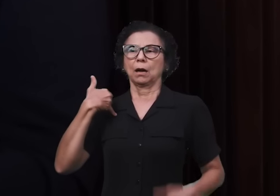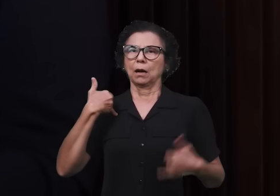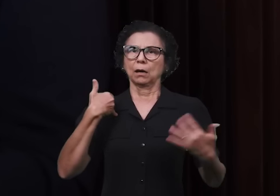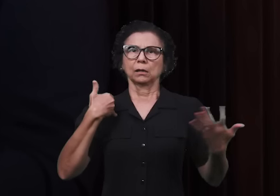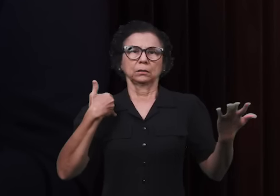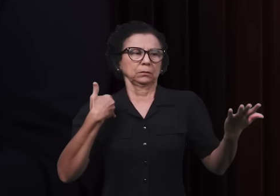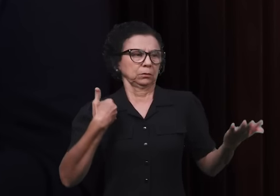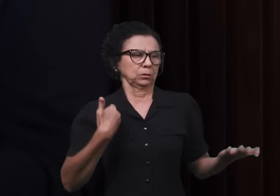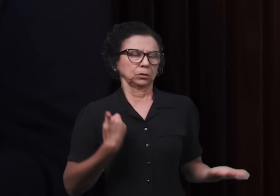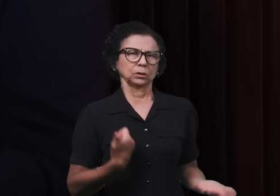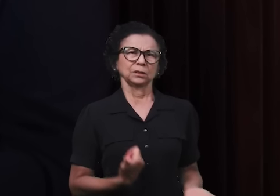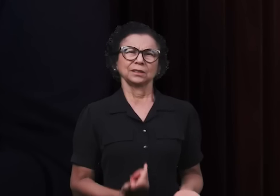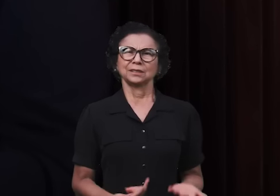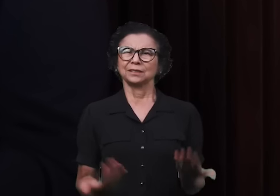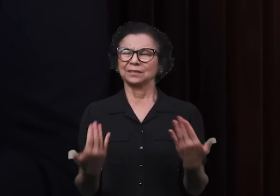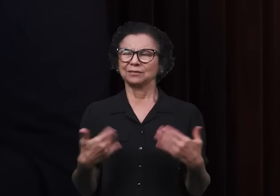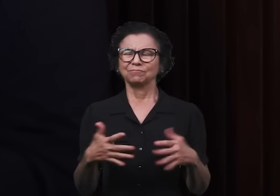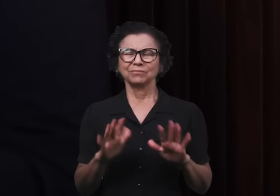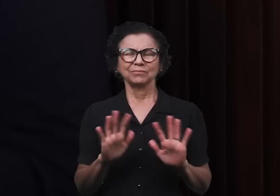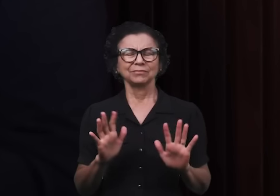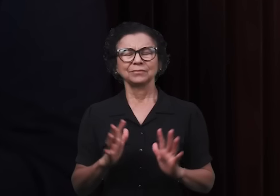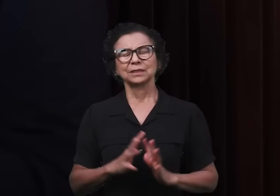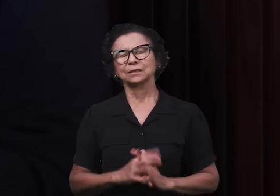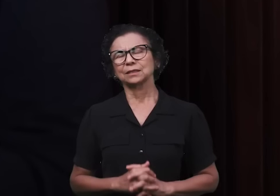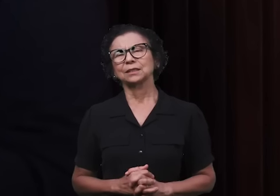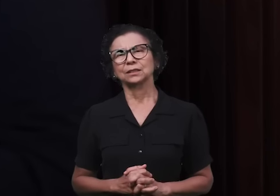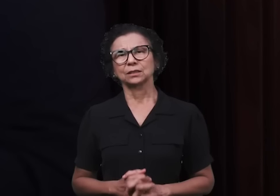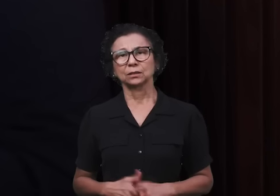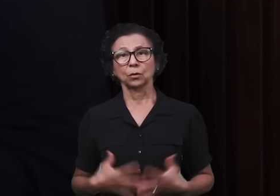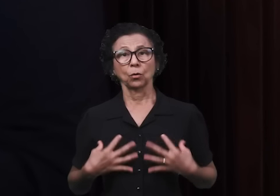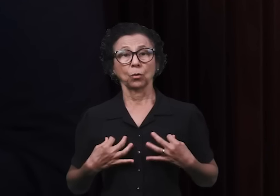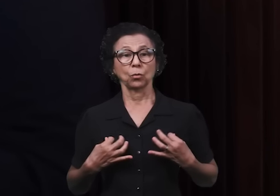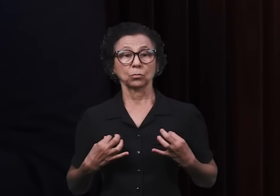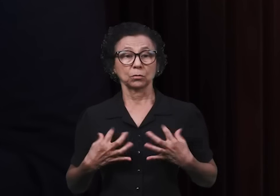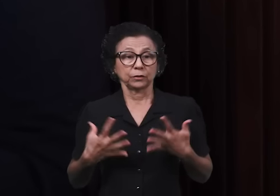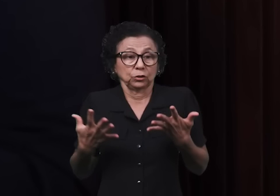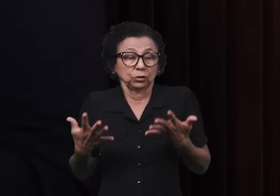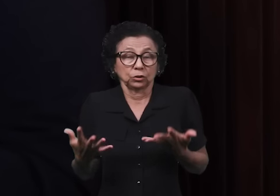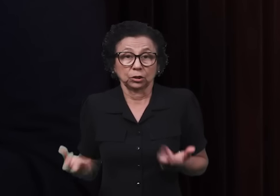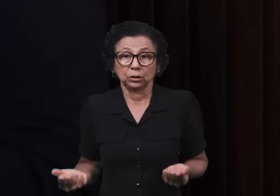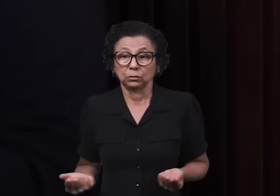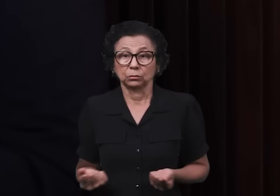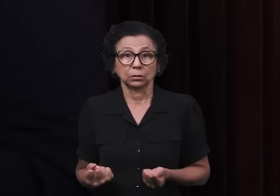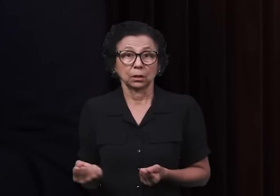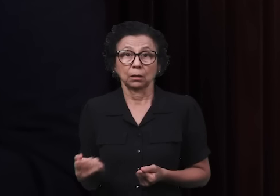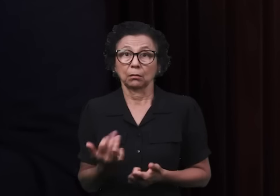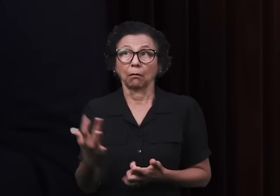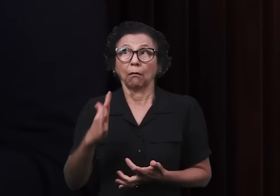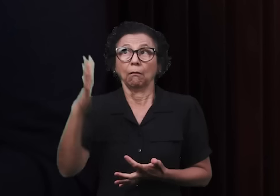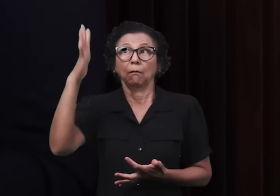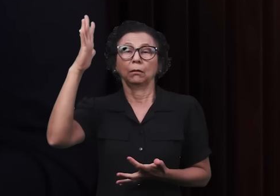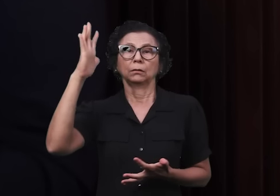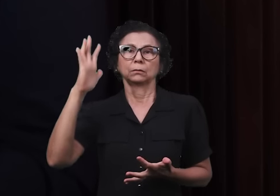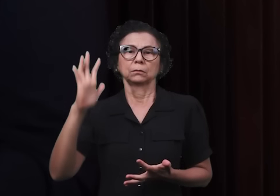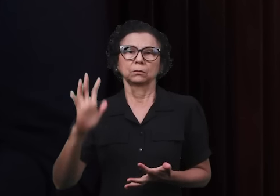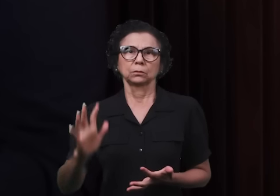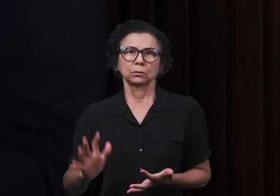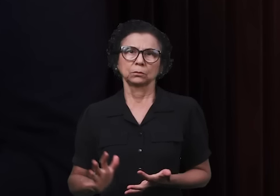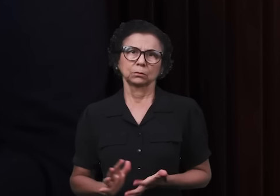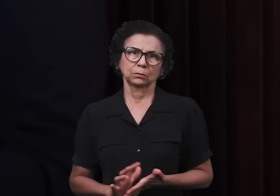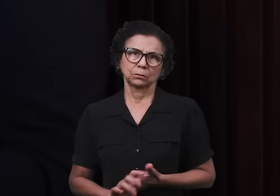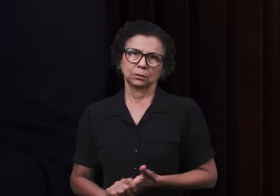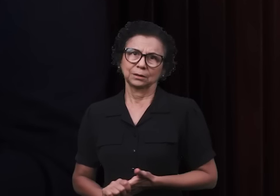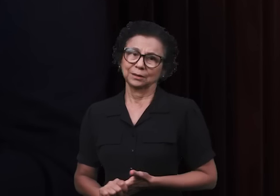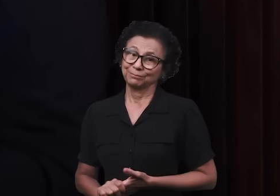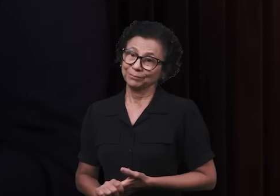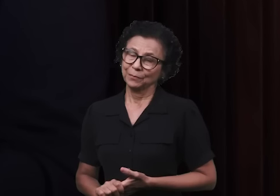né? Naquela época fala assim do ouro, das pérolas, os vestidos, né? Preciosos, é o valor, né? Para